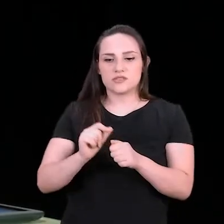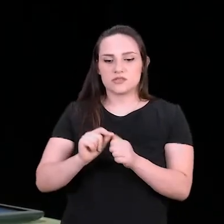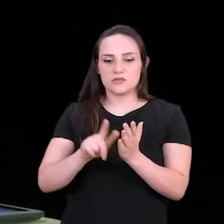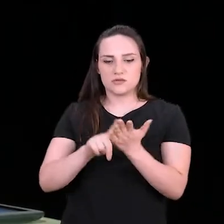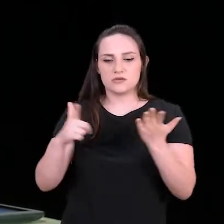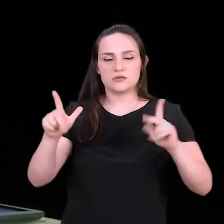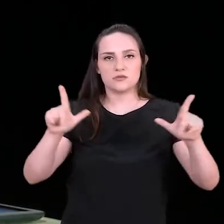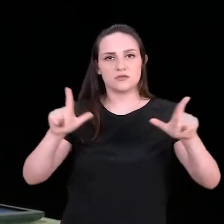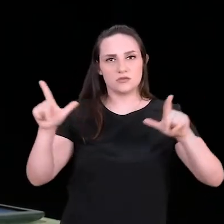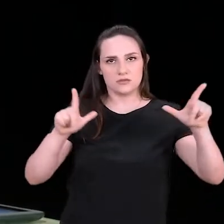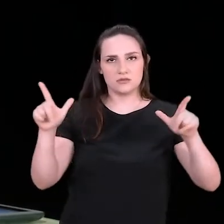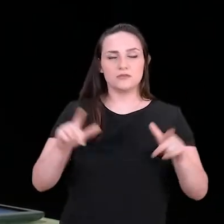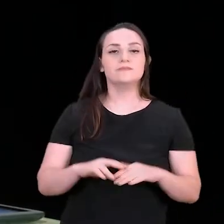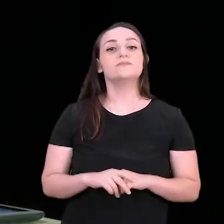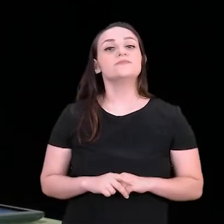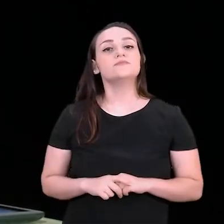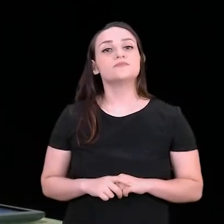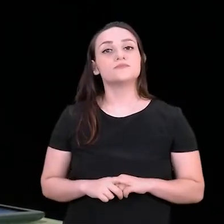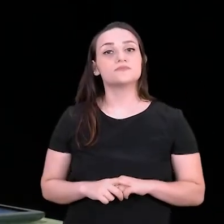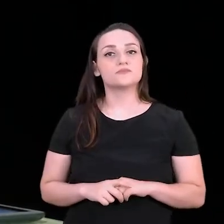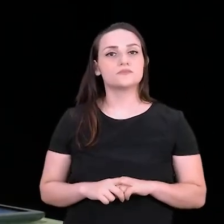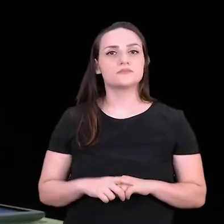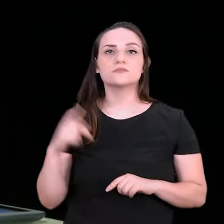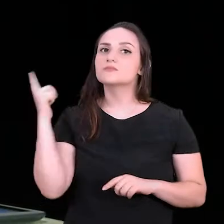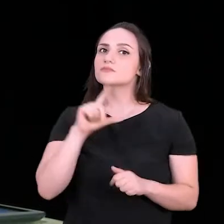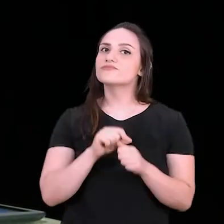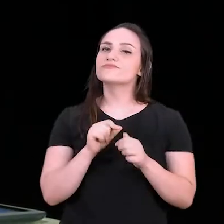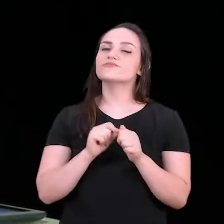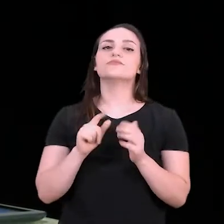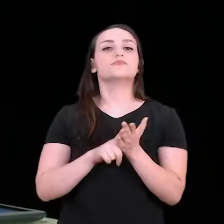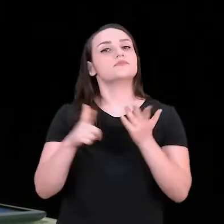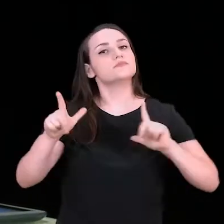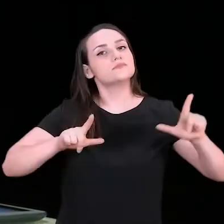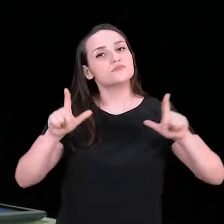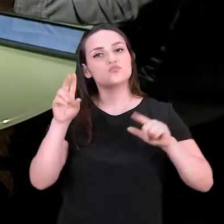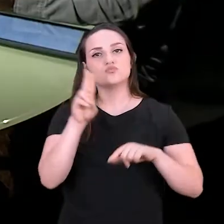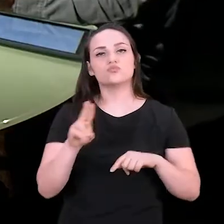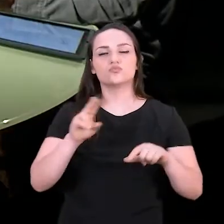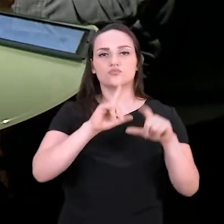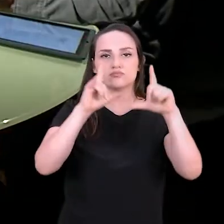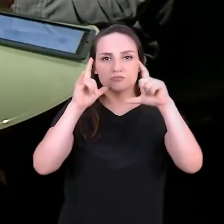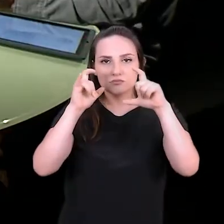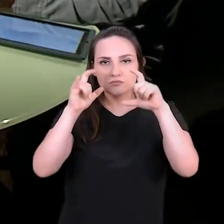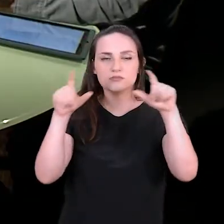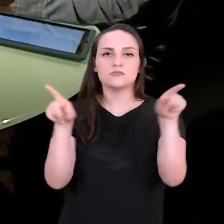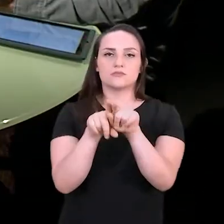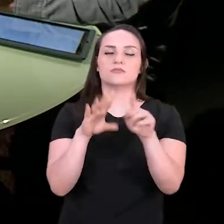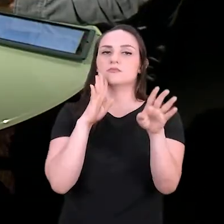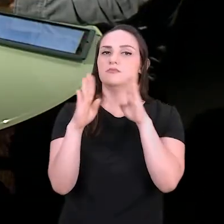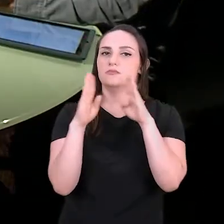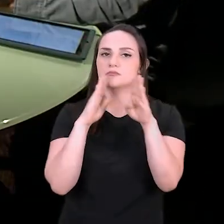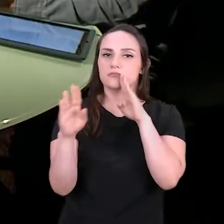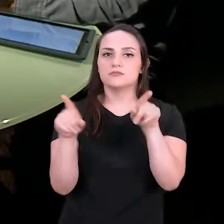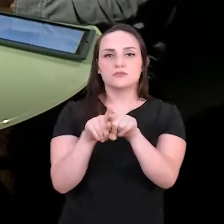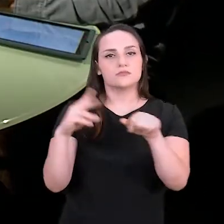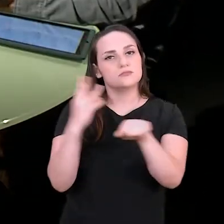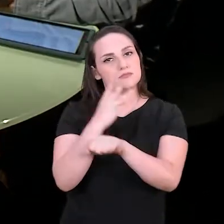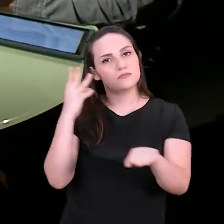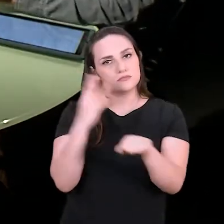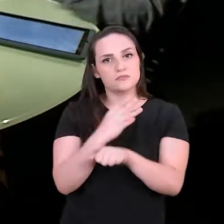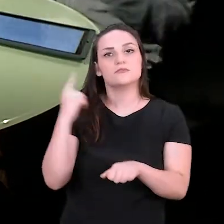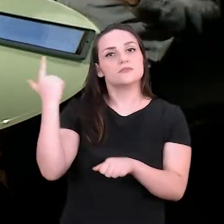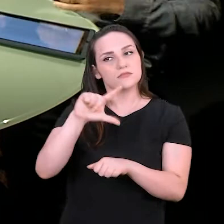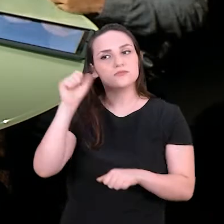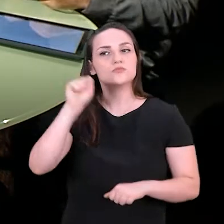ao telejornal feito pelos alunos da graduação, a gente se utilizou das redes sociais, do Instagram, do Facebook,